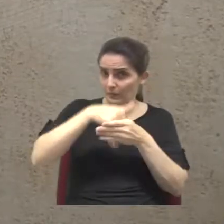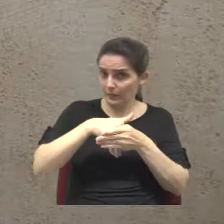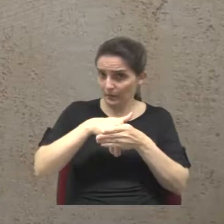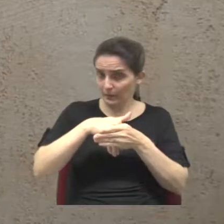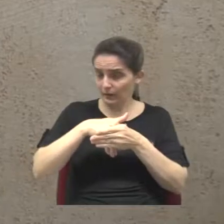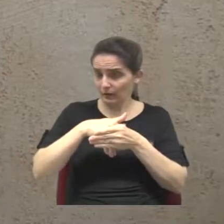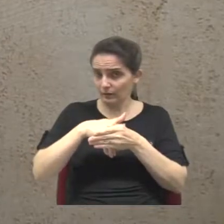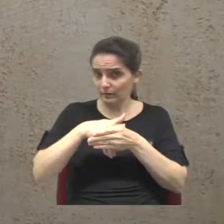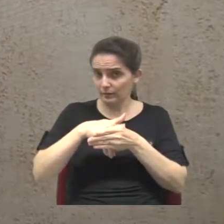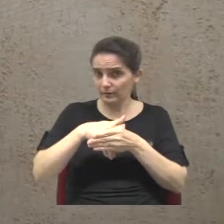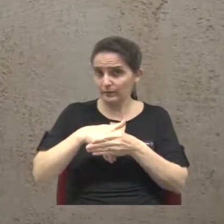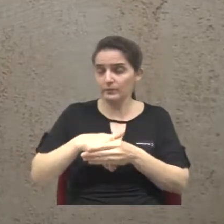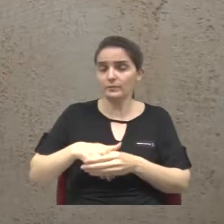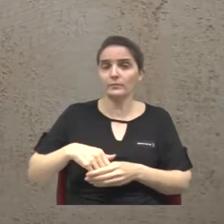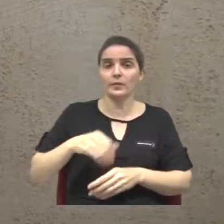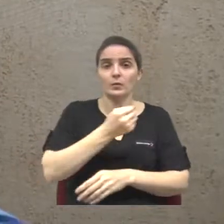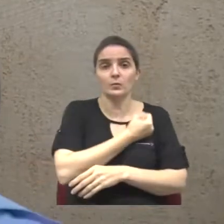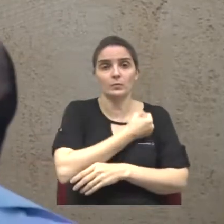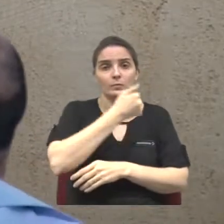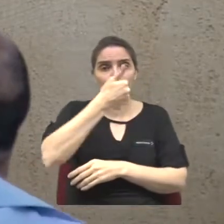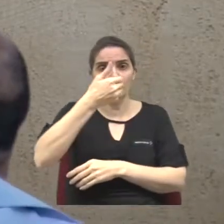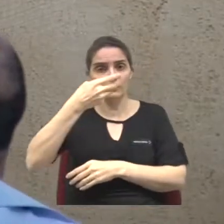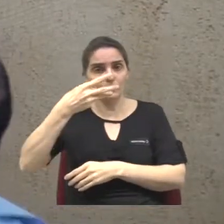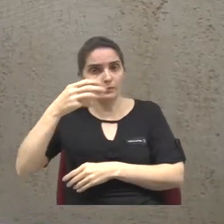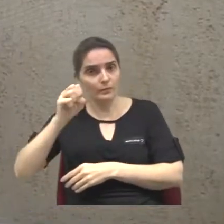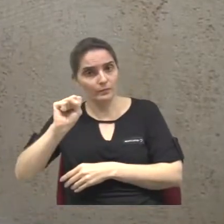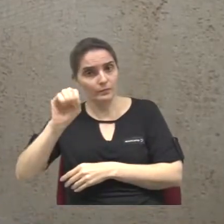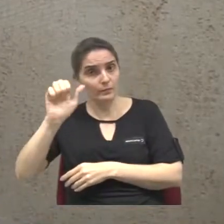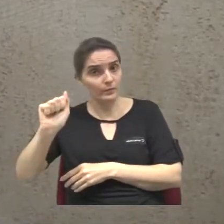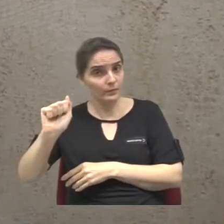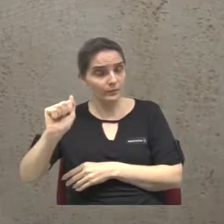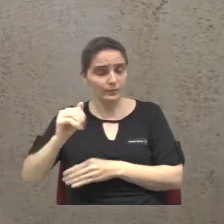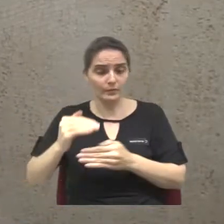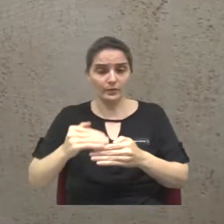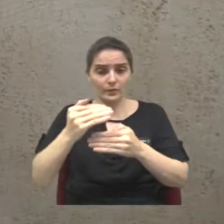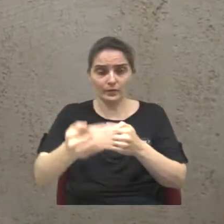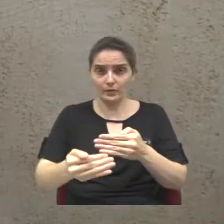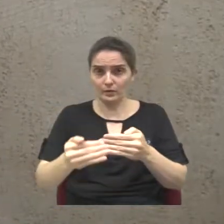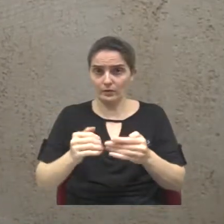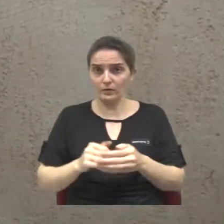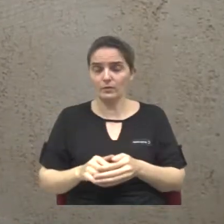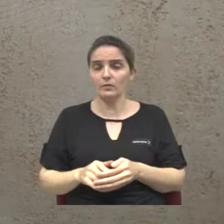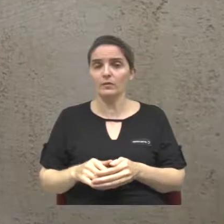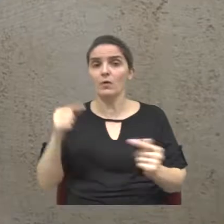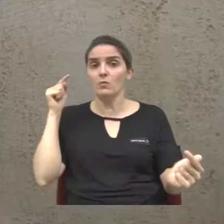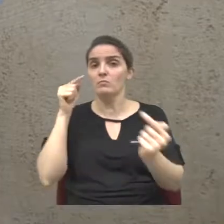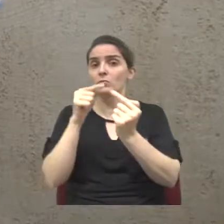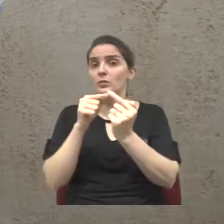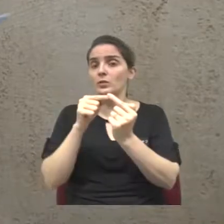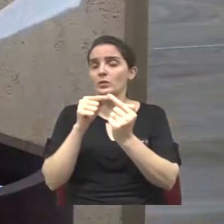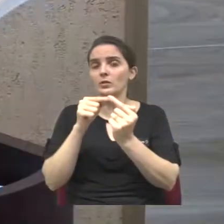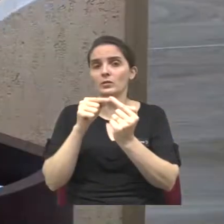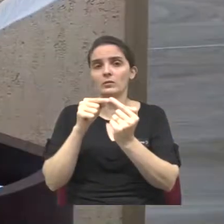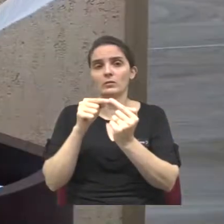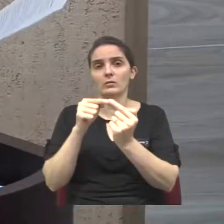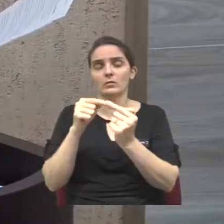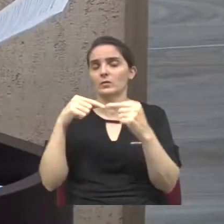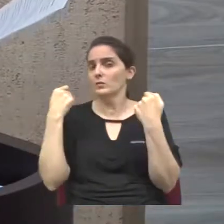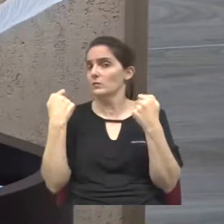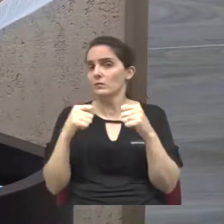138A, dizendo assim, a frente parlamentar tem como fim específico e determinado que não seja de